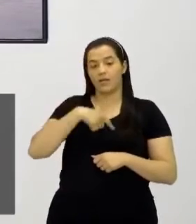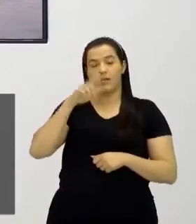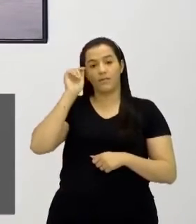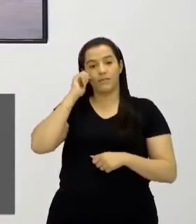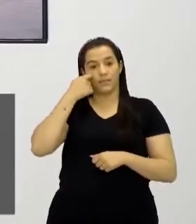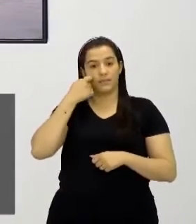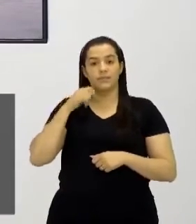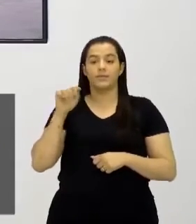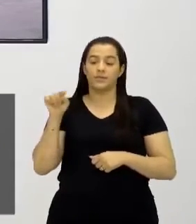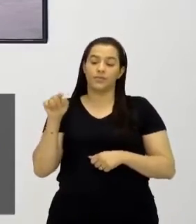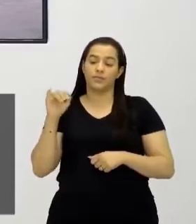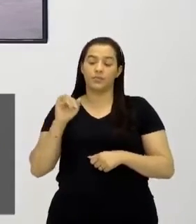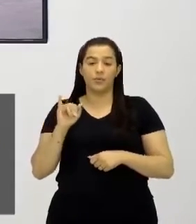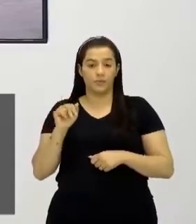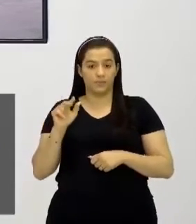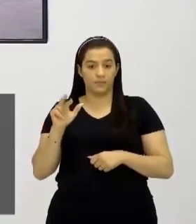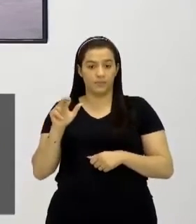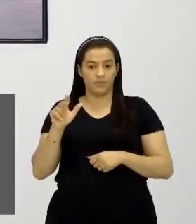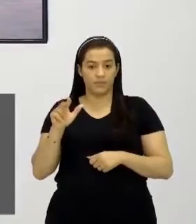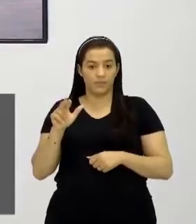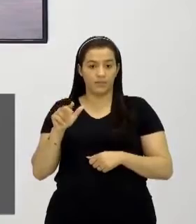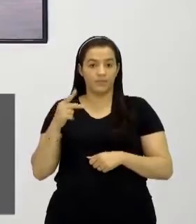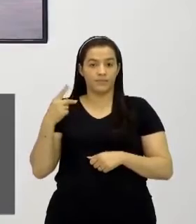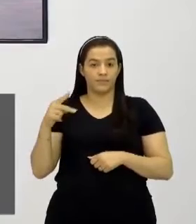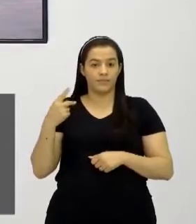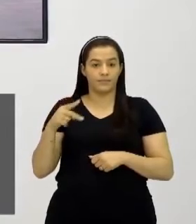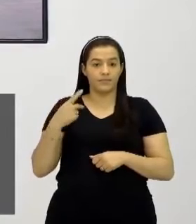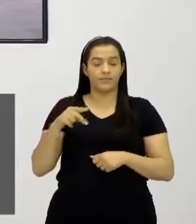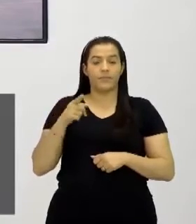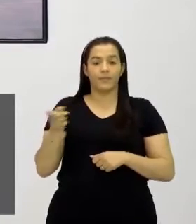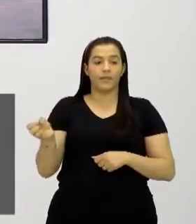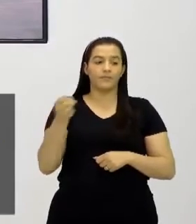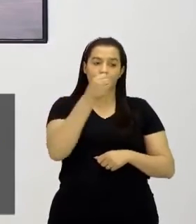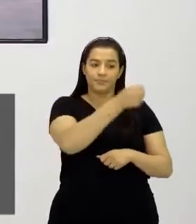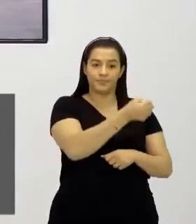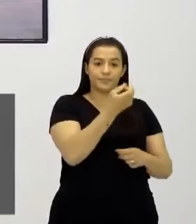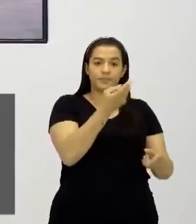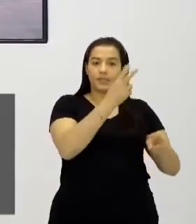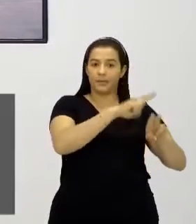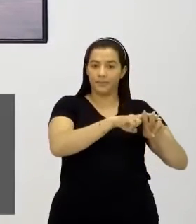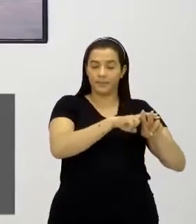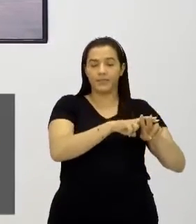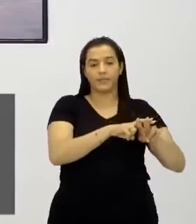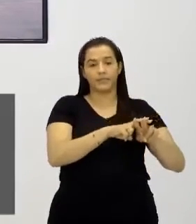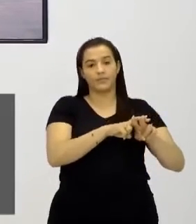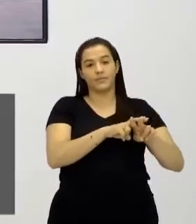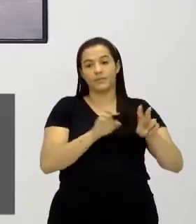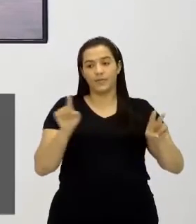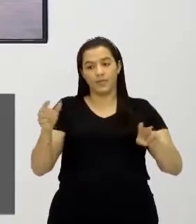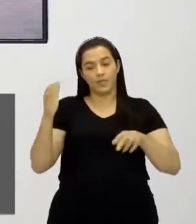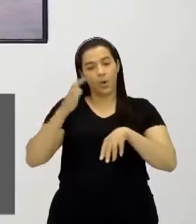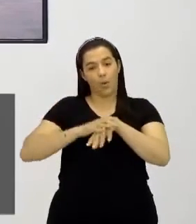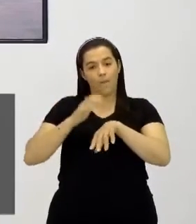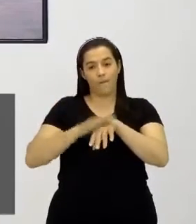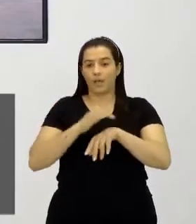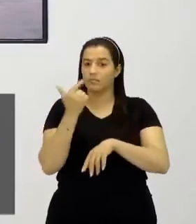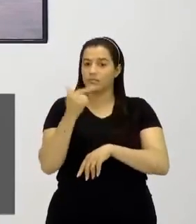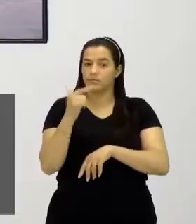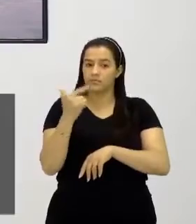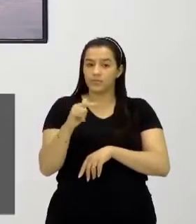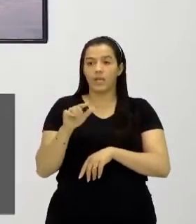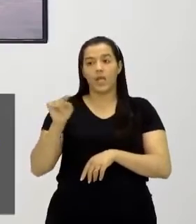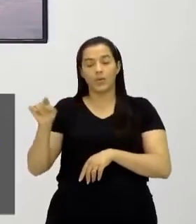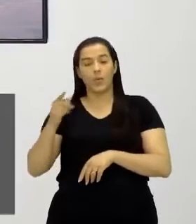O irmão do Raimundo Gomes, né, Cara Preta, ele foi preso injustamente. O Cara Preta foi lá